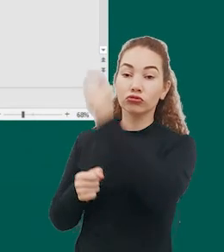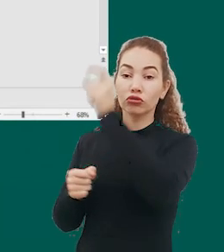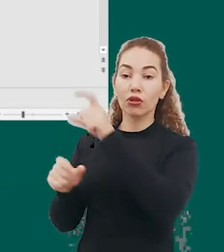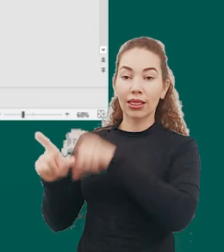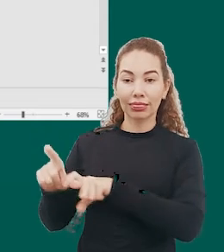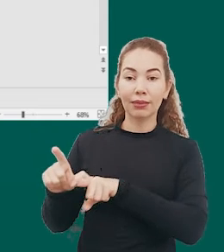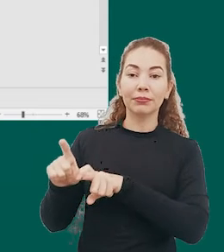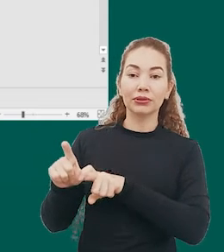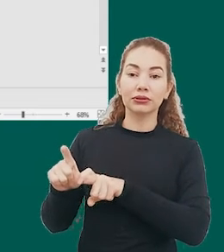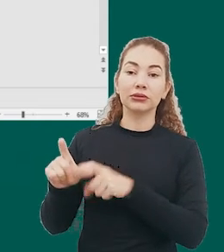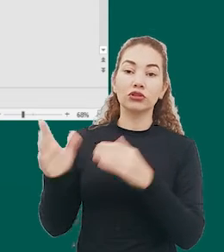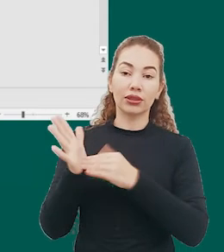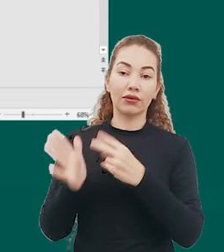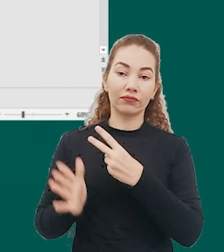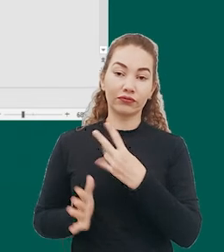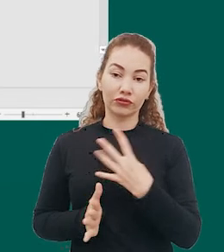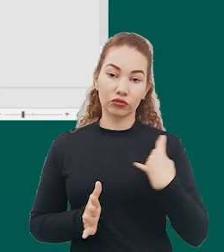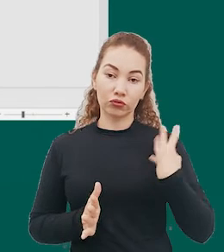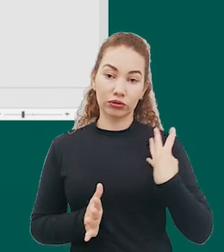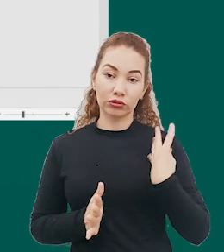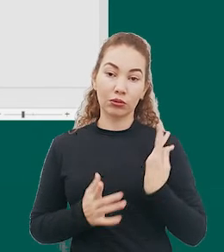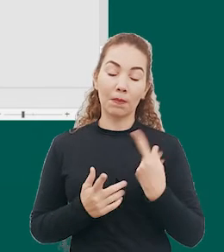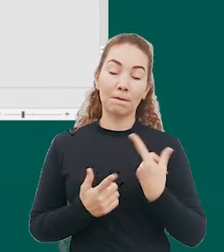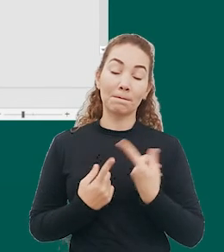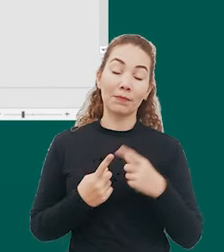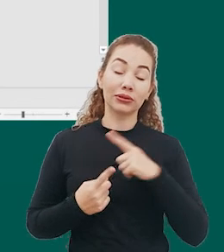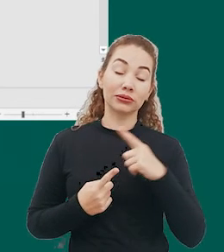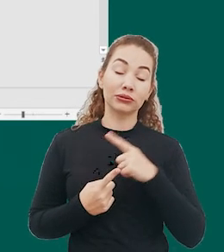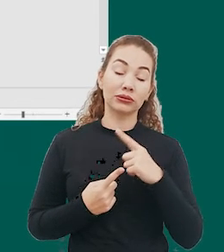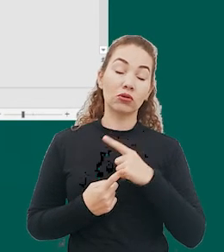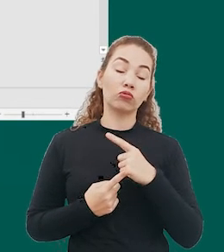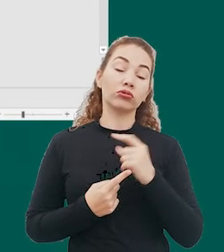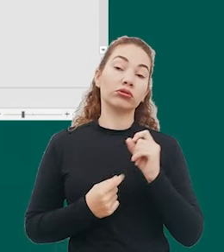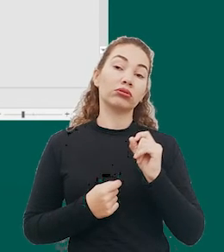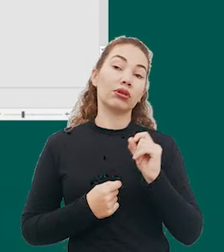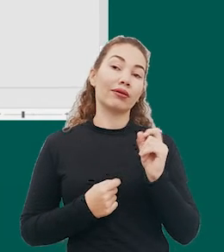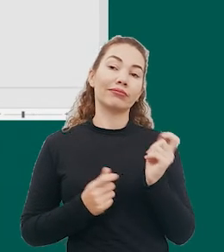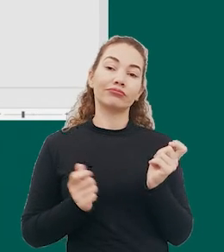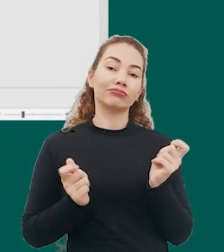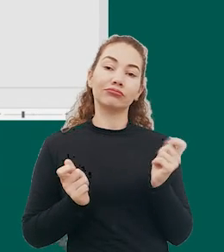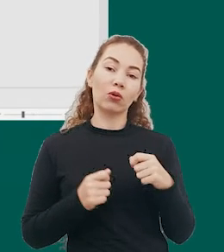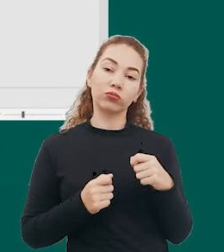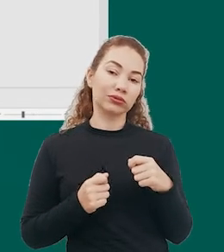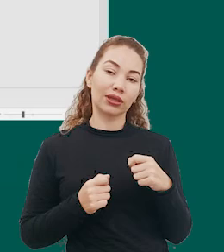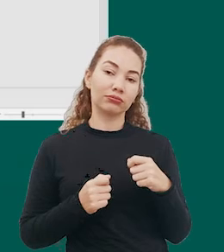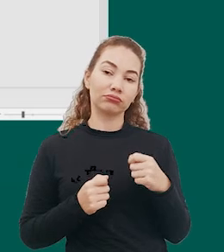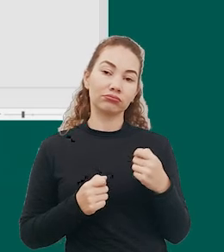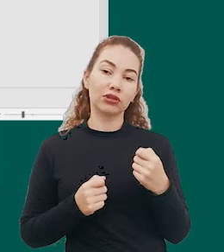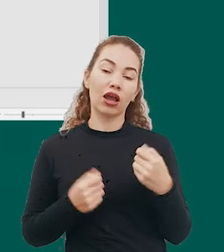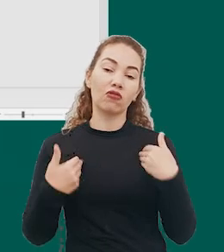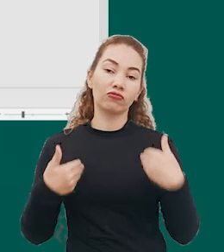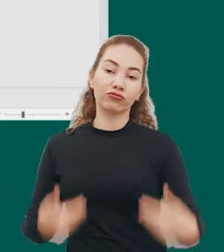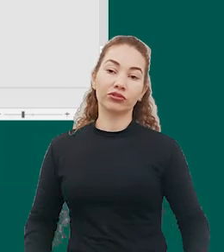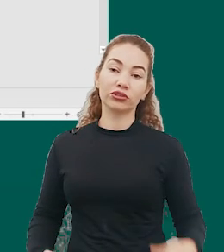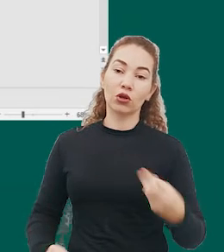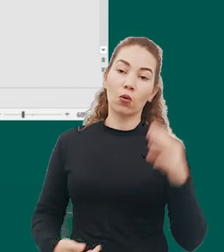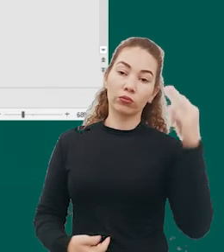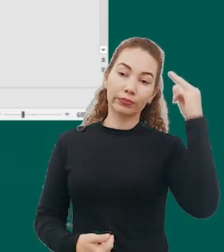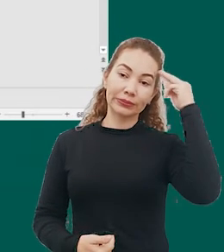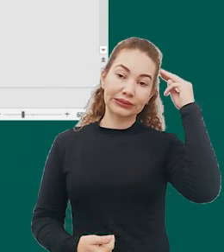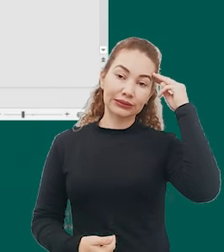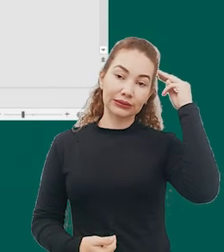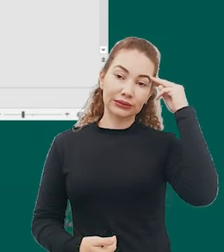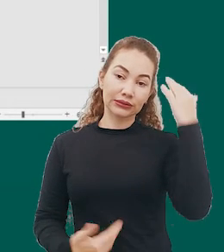idade. Muito bem, mas eu tenho um filho ou um enteado que ele é incapacitado, tanto física quanto